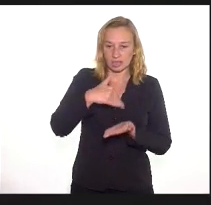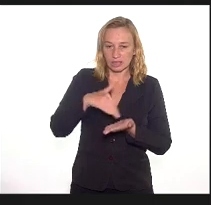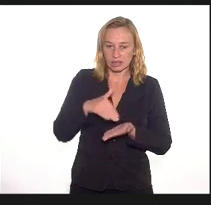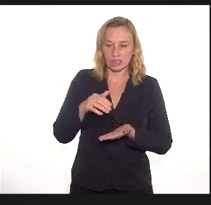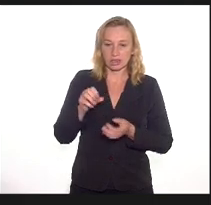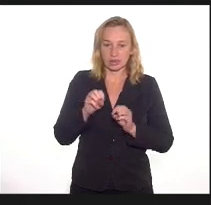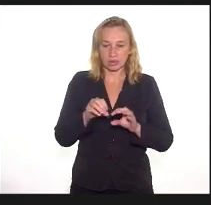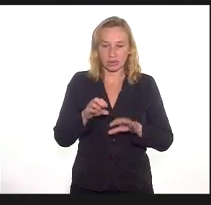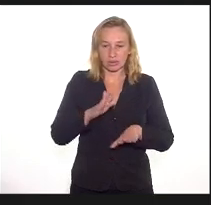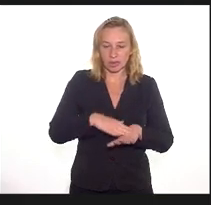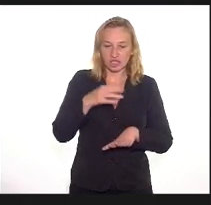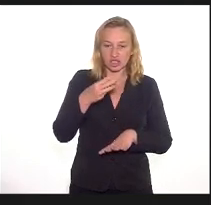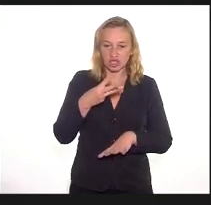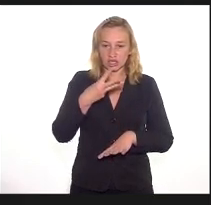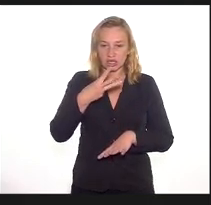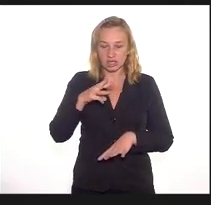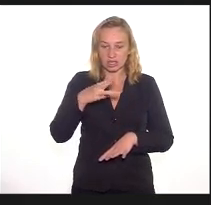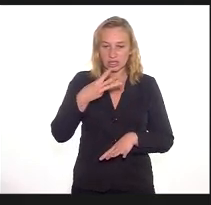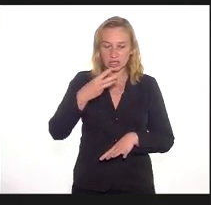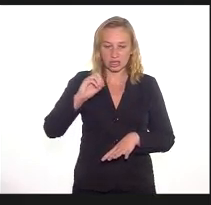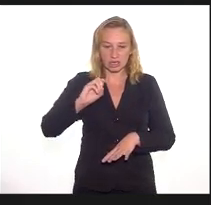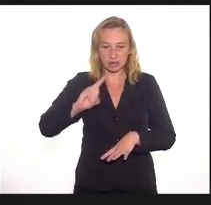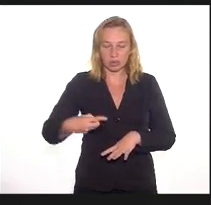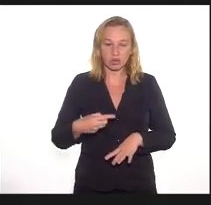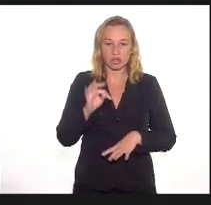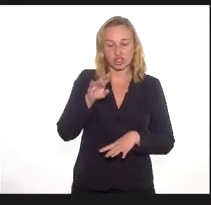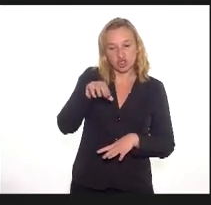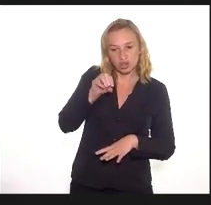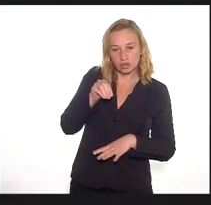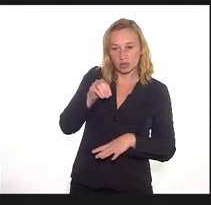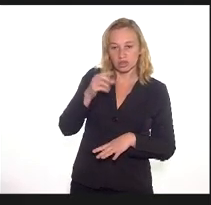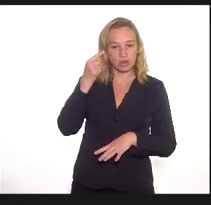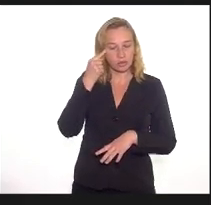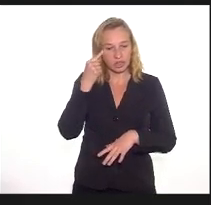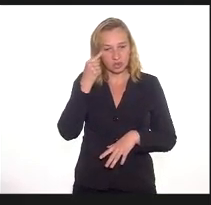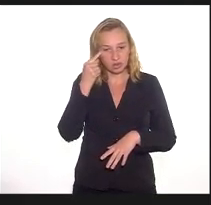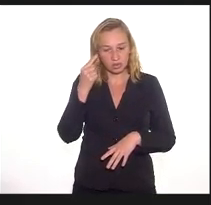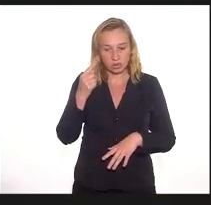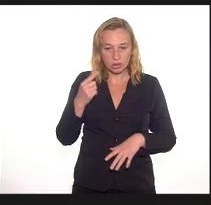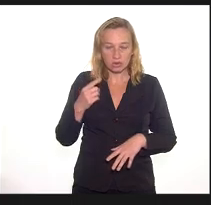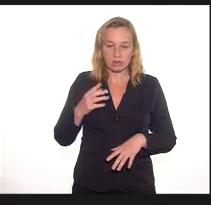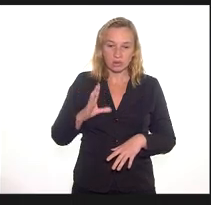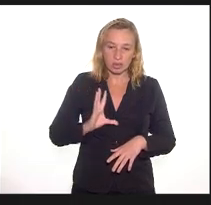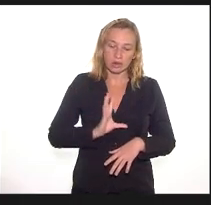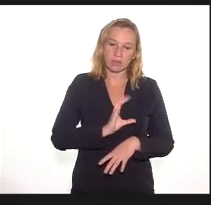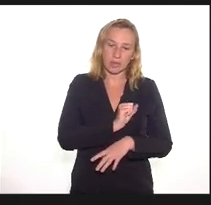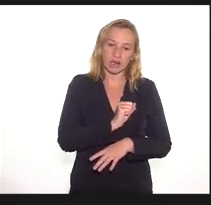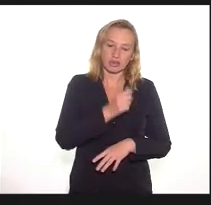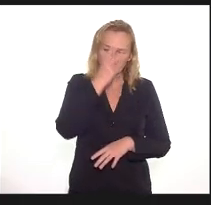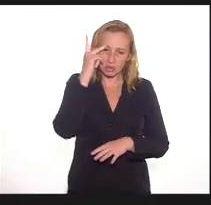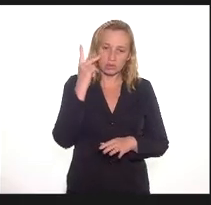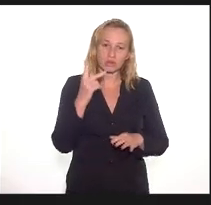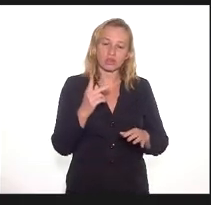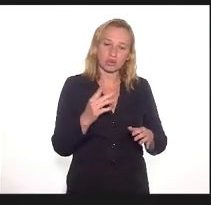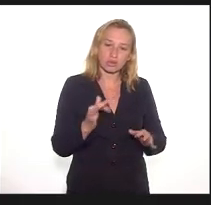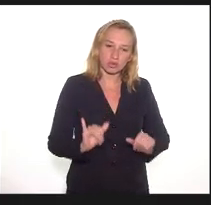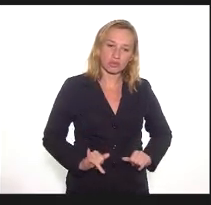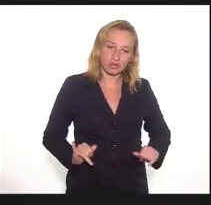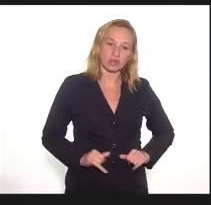Lemos pensou de forma muito emocionada, muito apaixonada por esses sofridos que precisam tanto desse